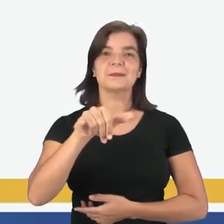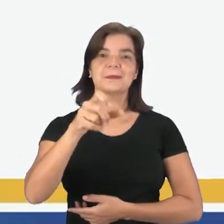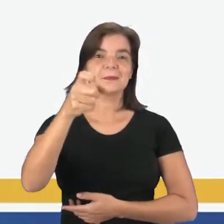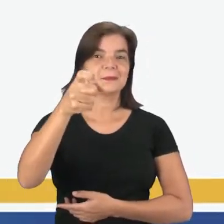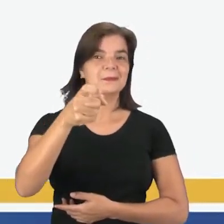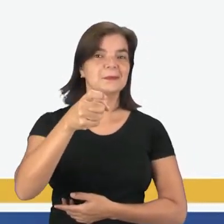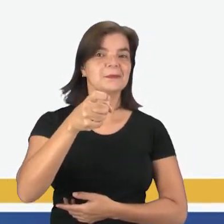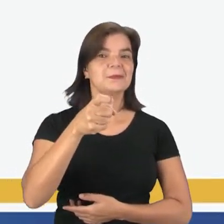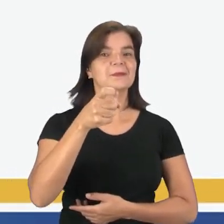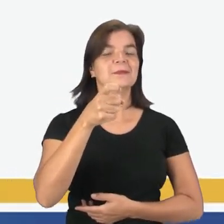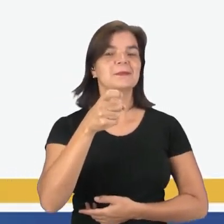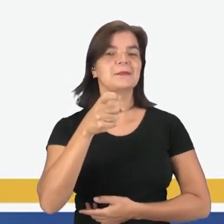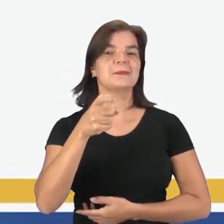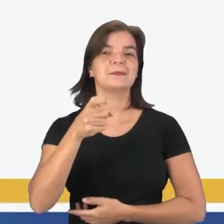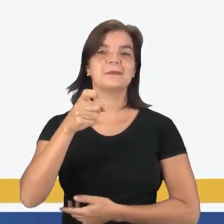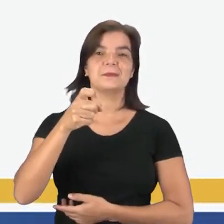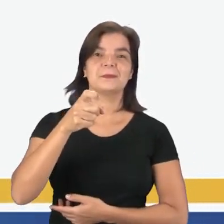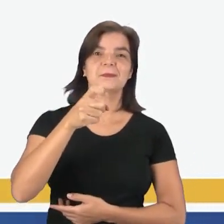aí